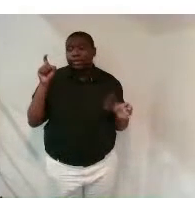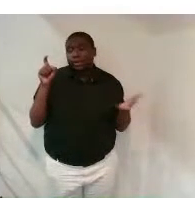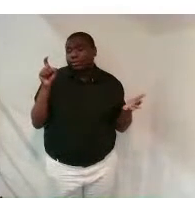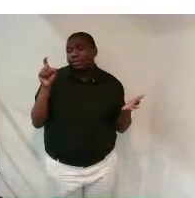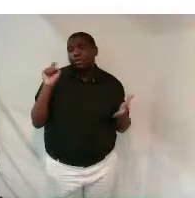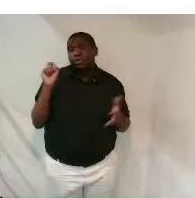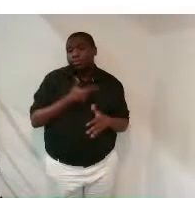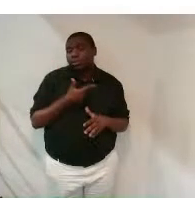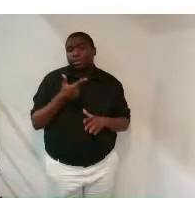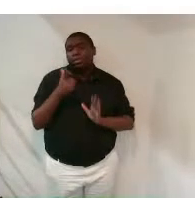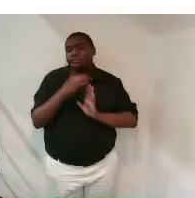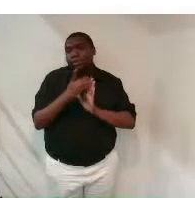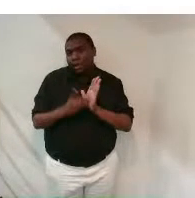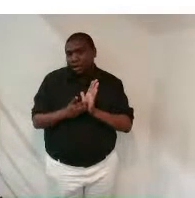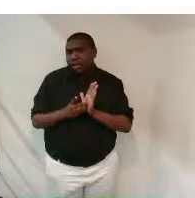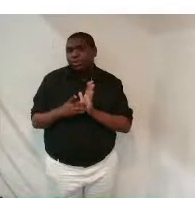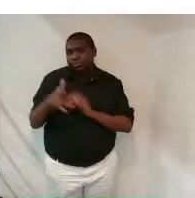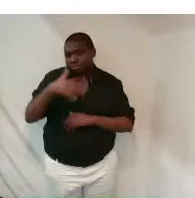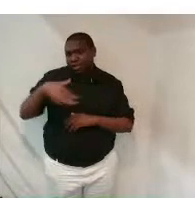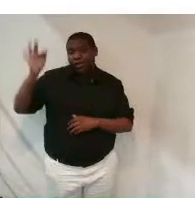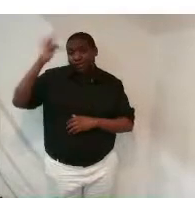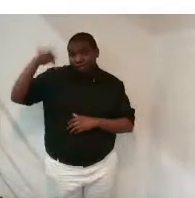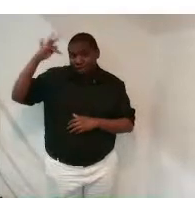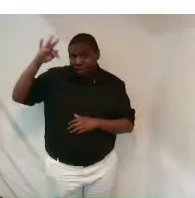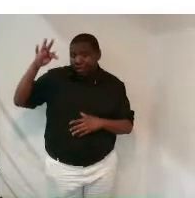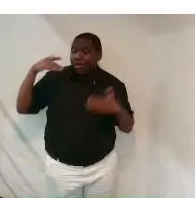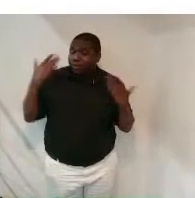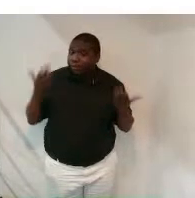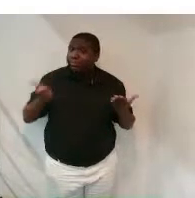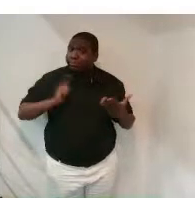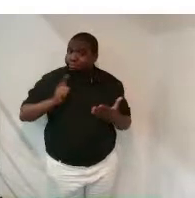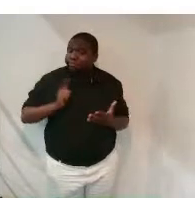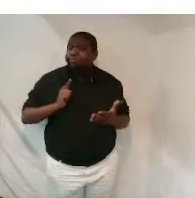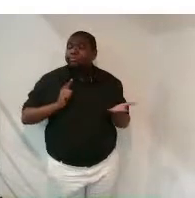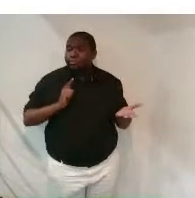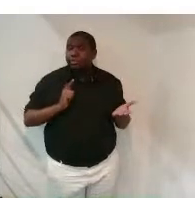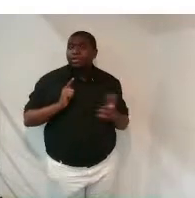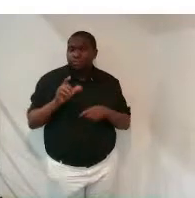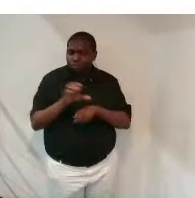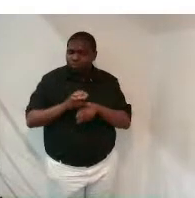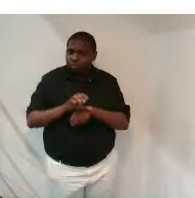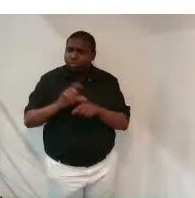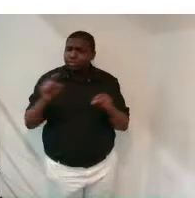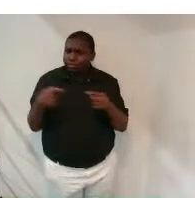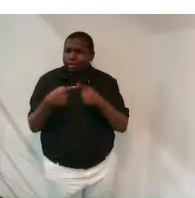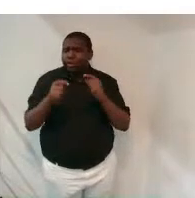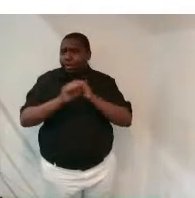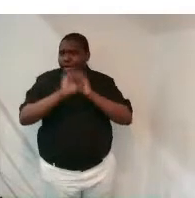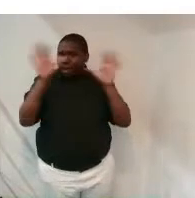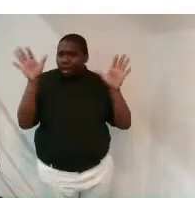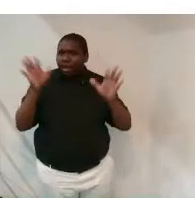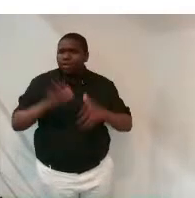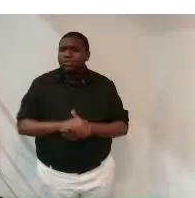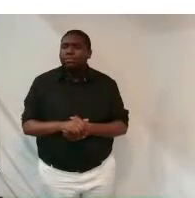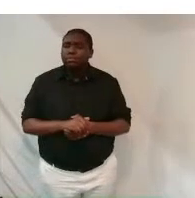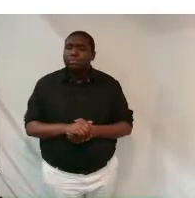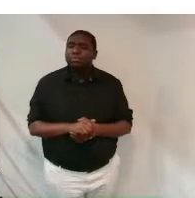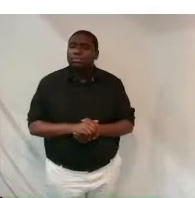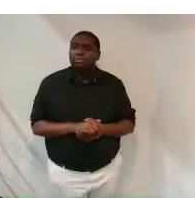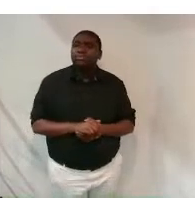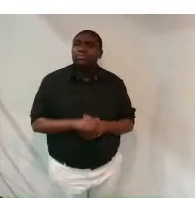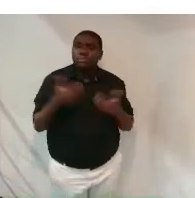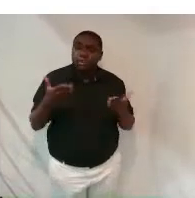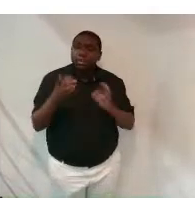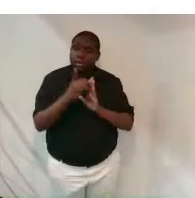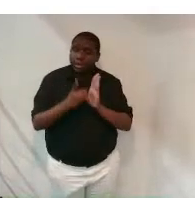decreto Recicla Mais no âmbito federal, né? E aqui a gente tem uma competência constitucional concorrente bastante clara. E nessa minuta de